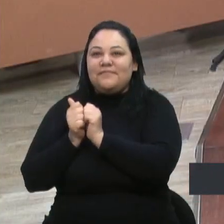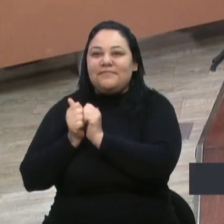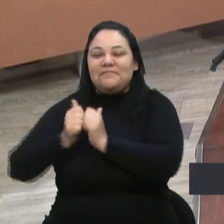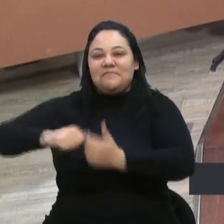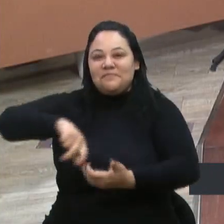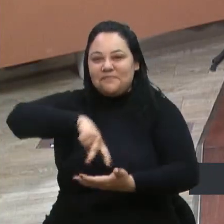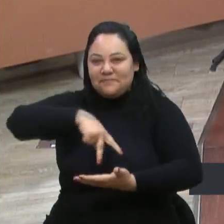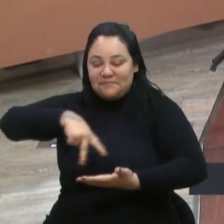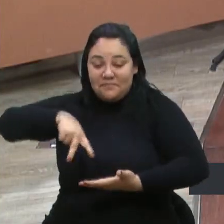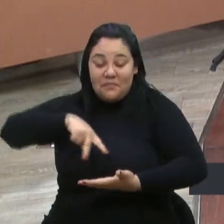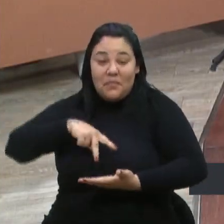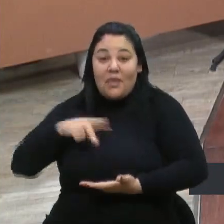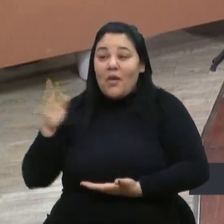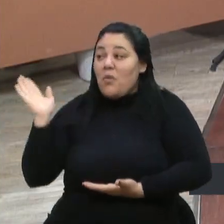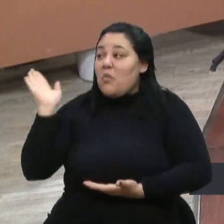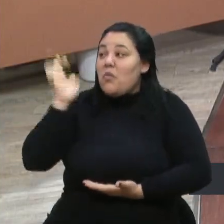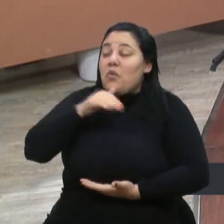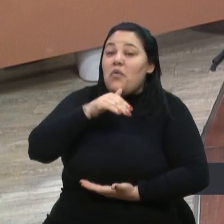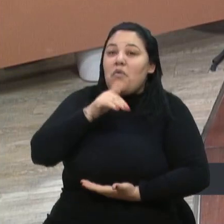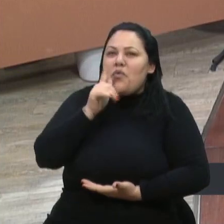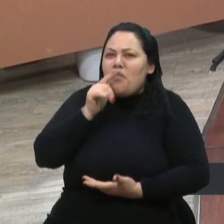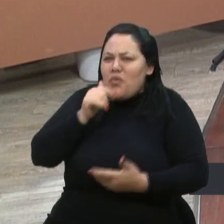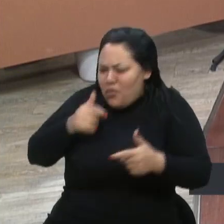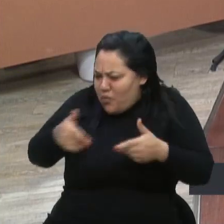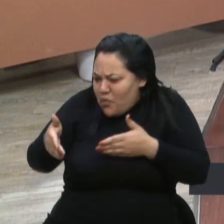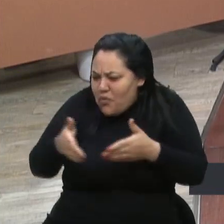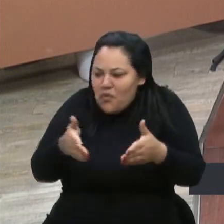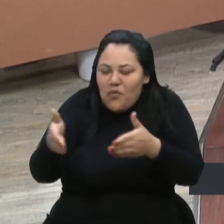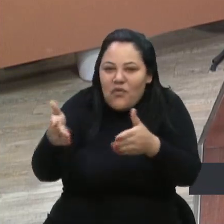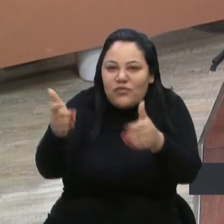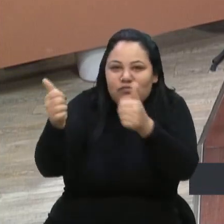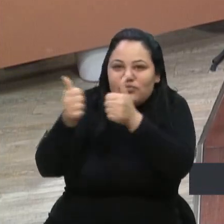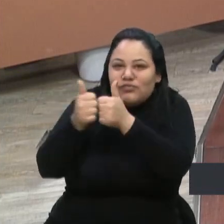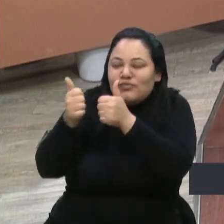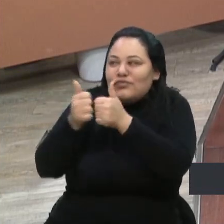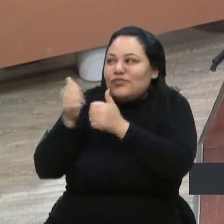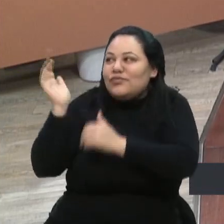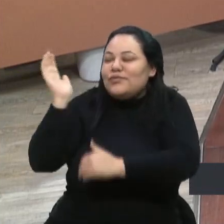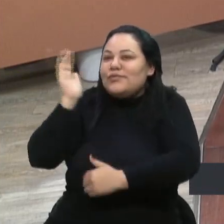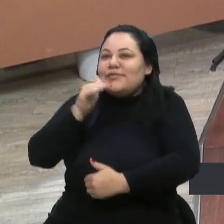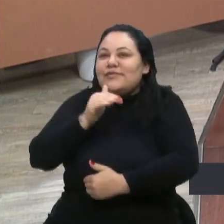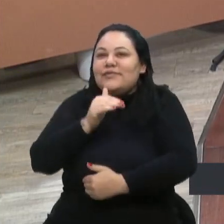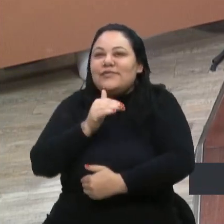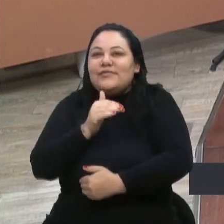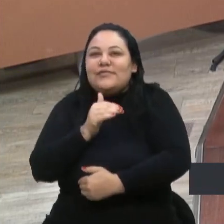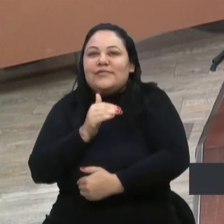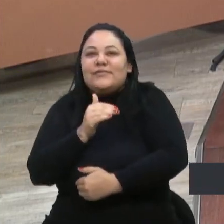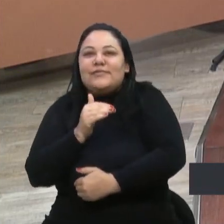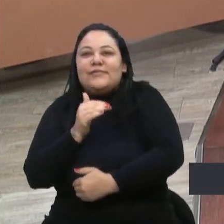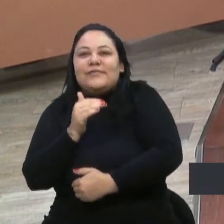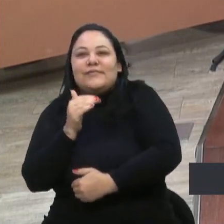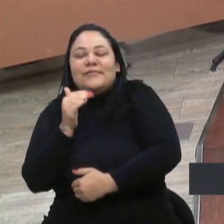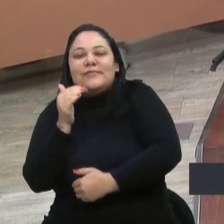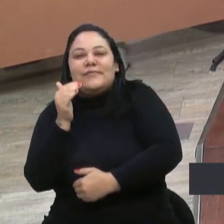Quem te trouxe lá do Rio foi um velho